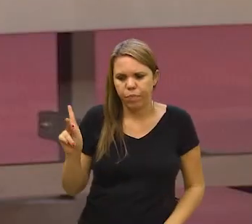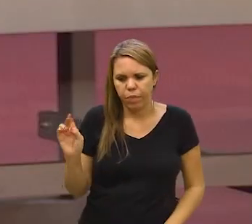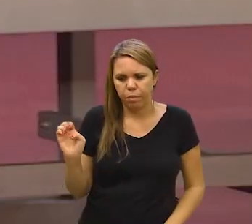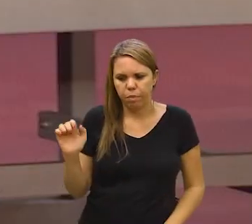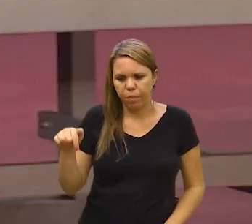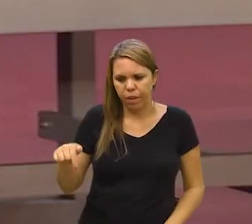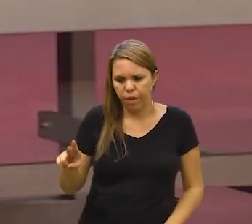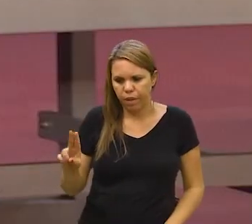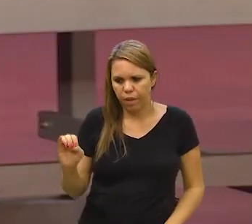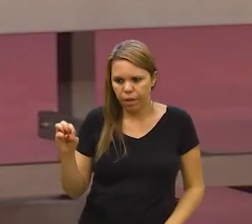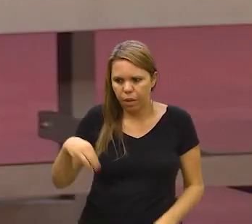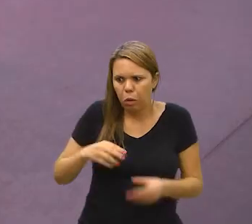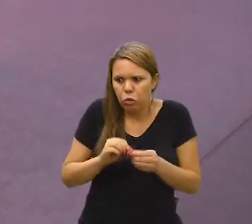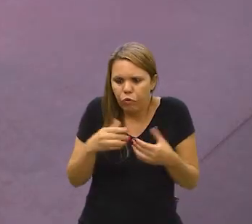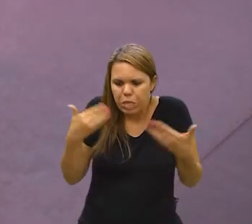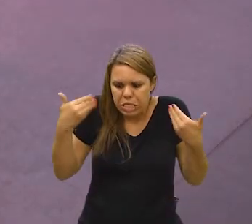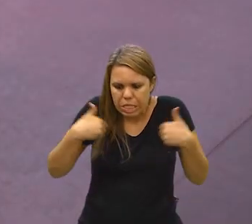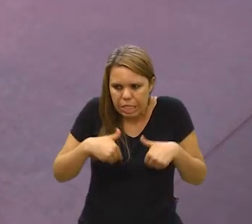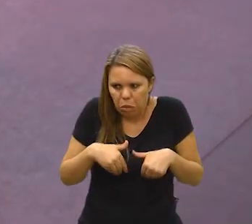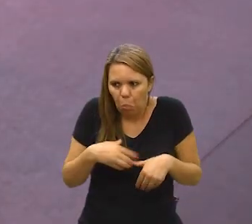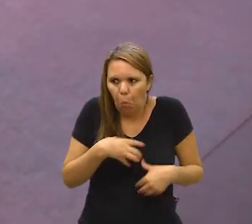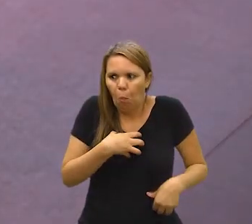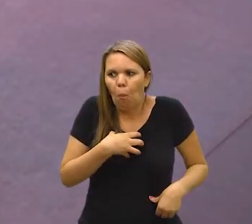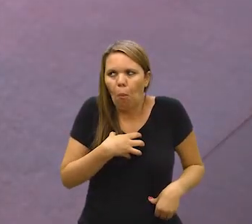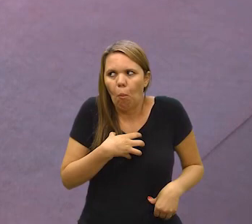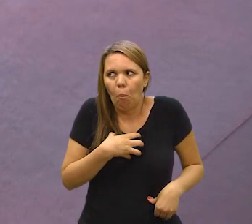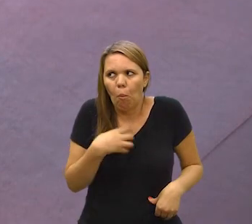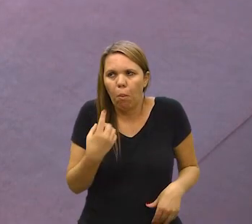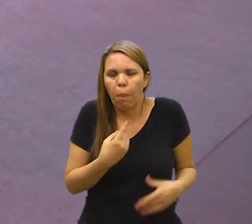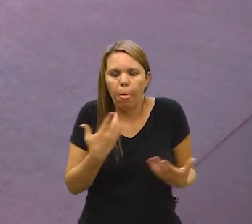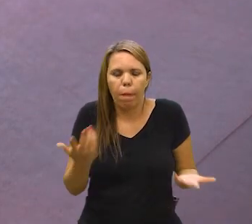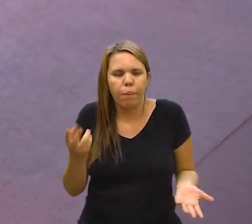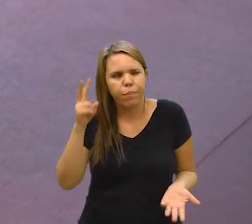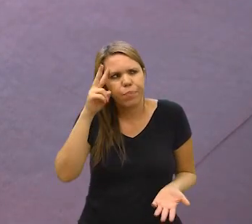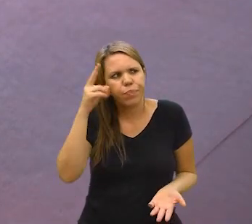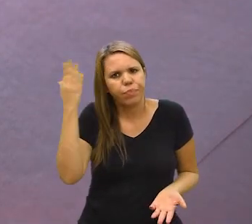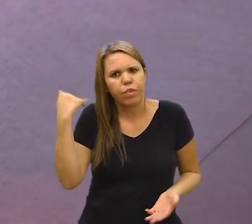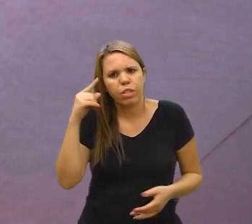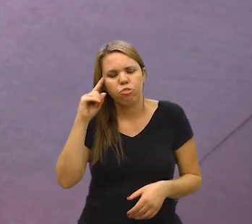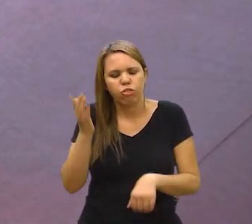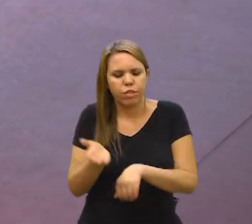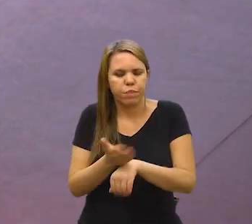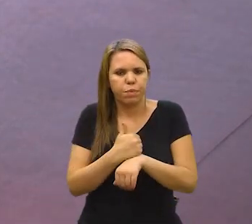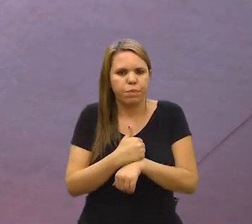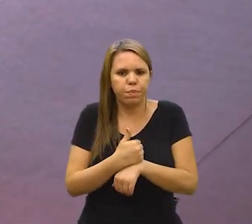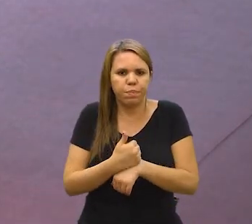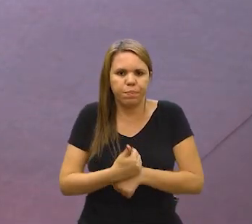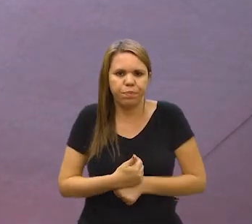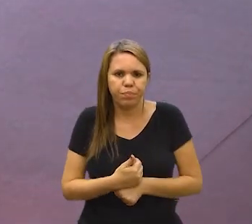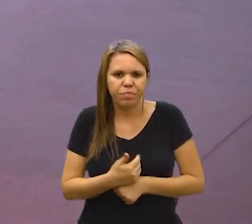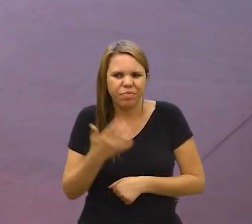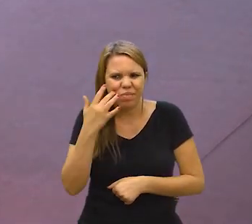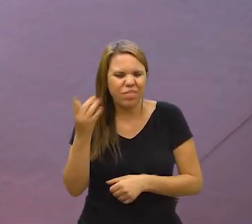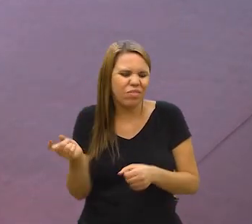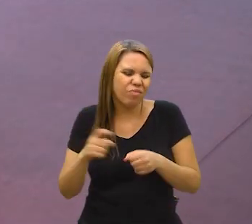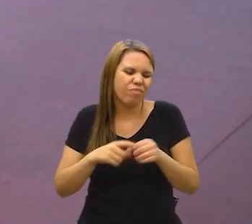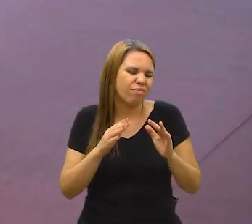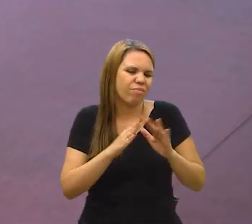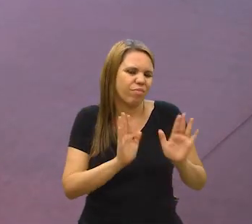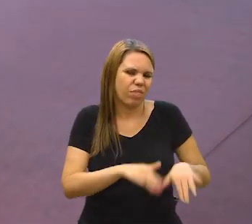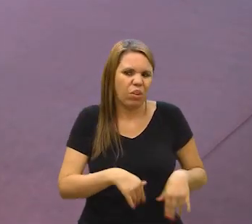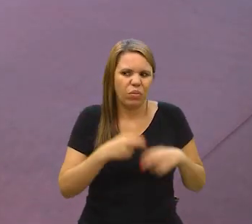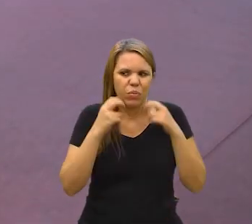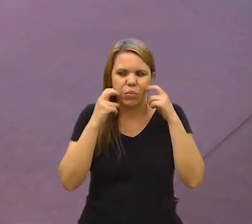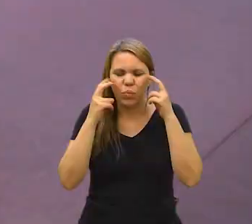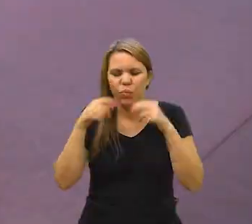eu tô? O que eu tô fazendo aqui, né? O que eu tô fazendo aqui? Eu falei, nossa, tanto é que eu lembro que no dia anterior no hotel eu falei assim, amanhã acho melhor a gente voltar para casa, porque eu vou